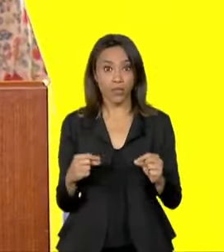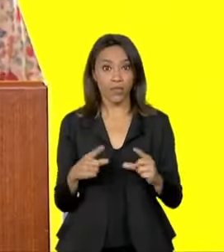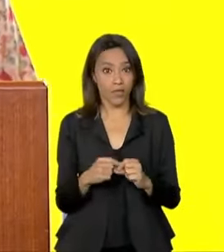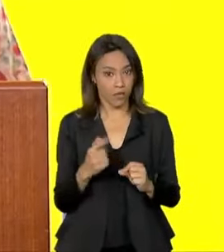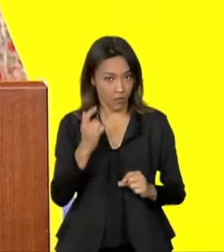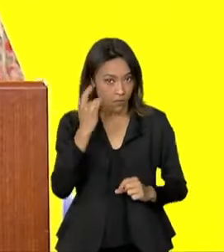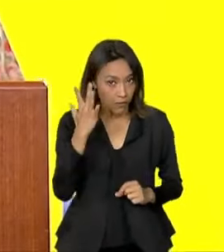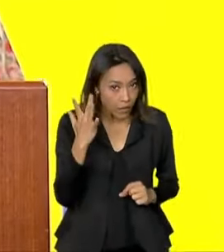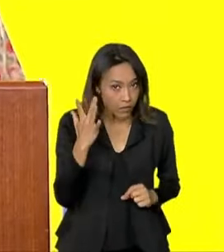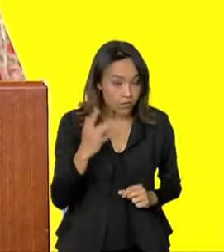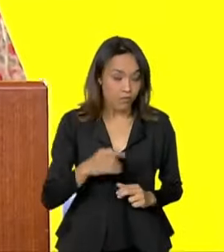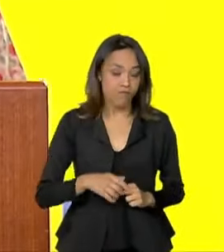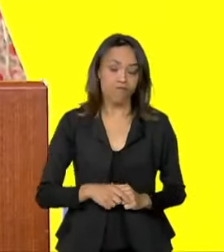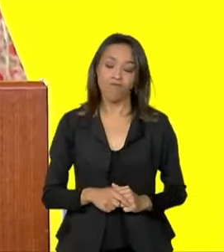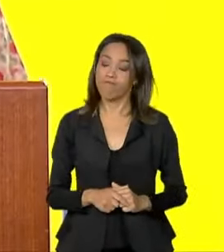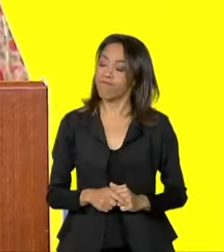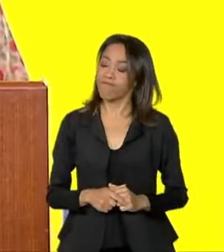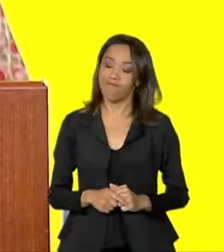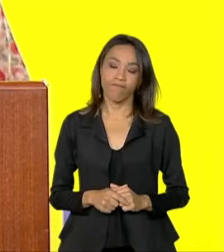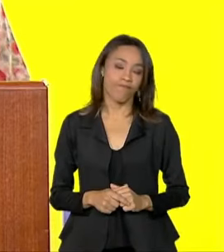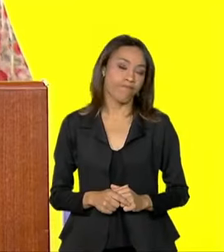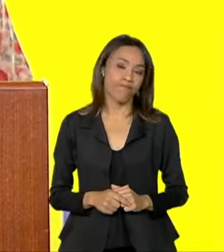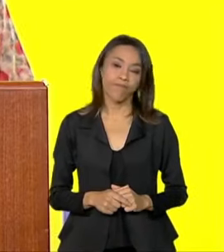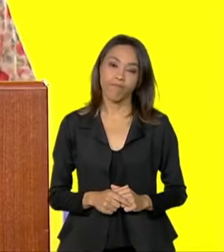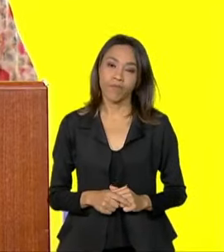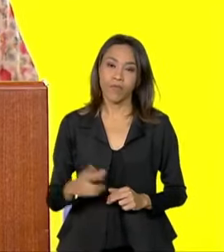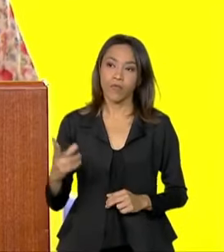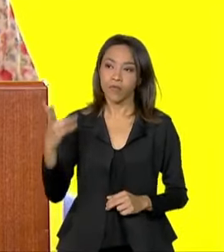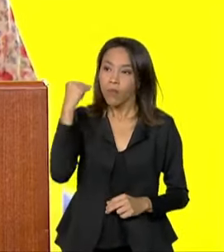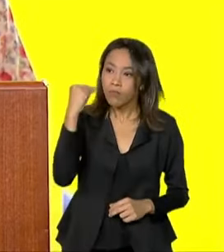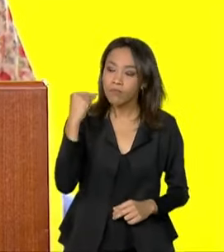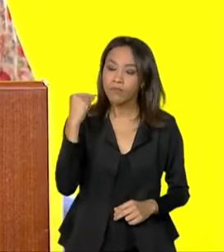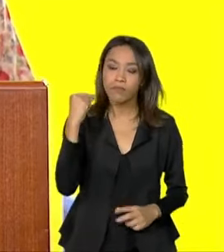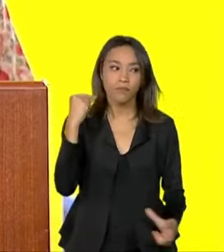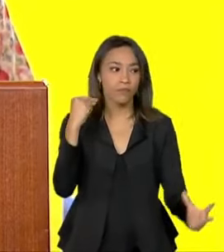foi fácil. Eu recebi muito não,